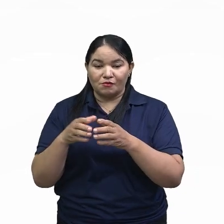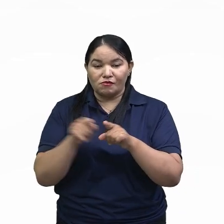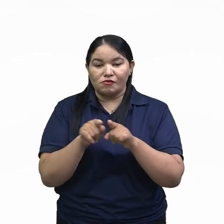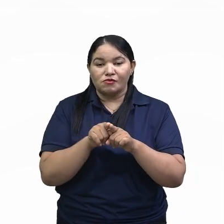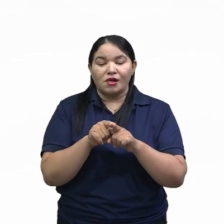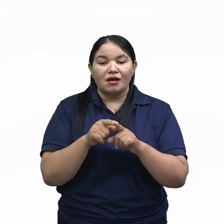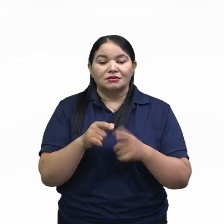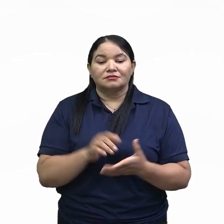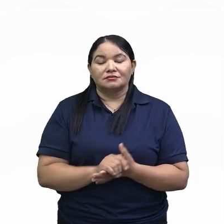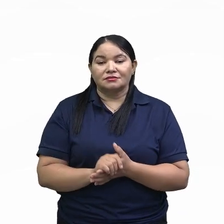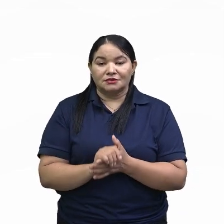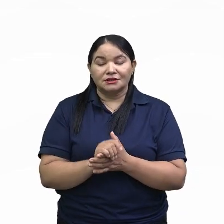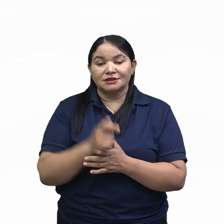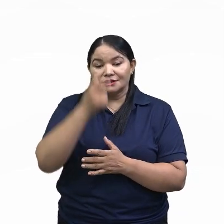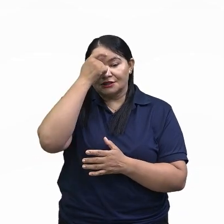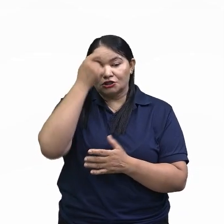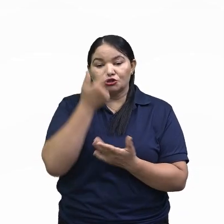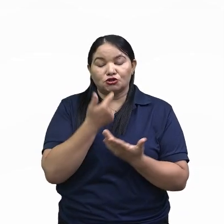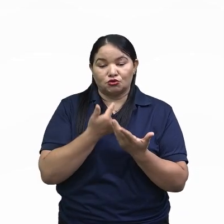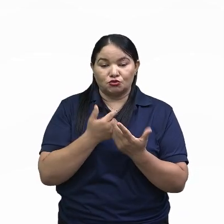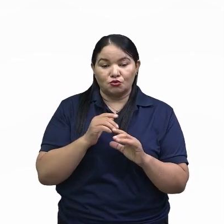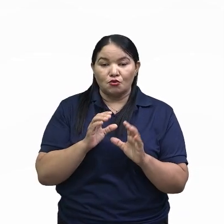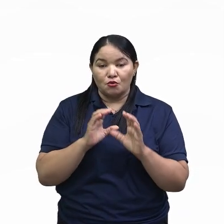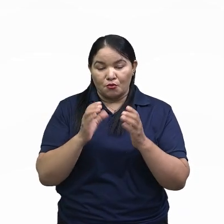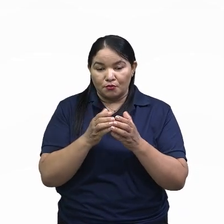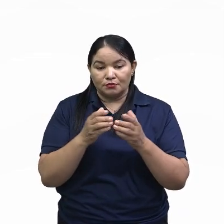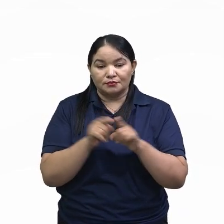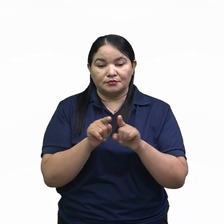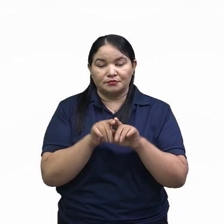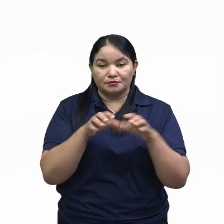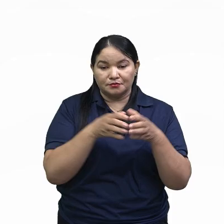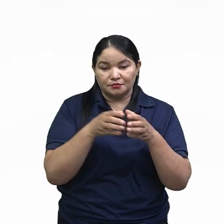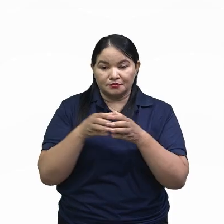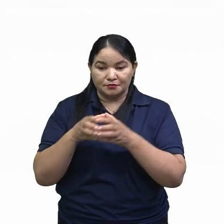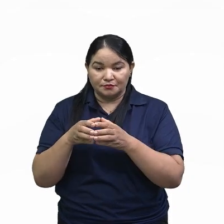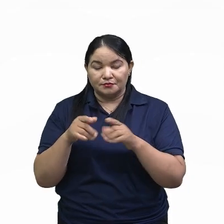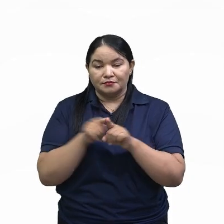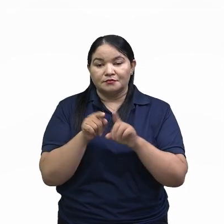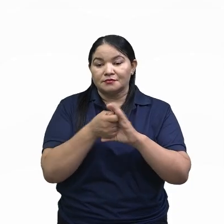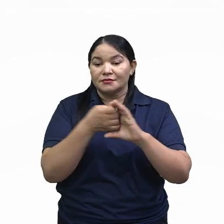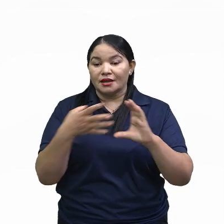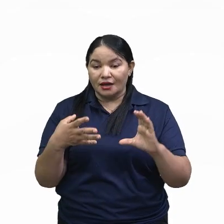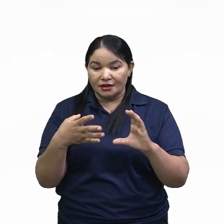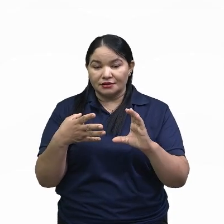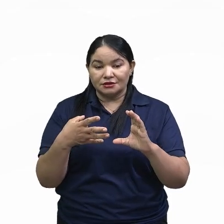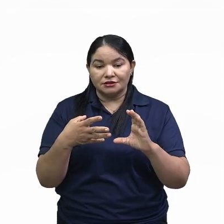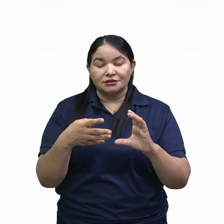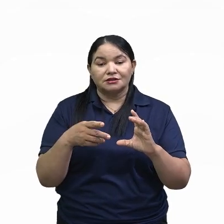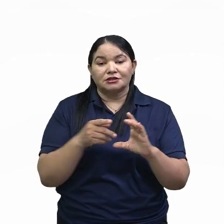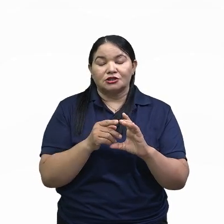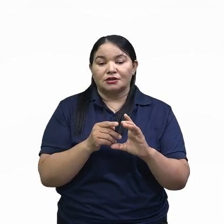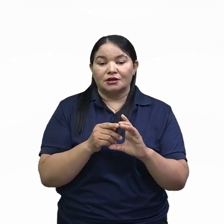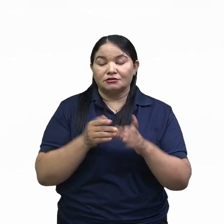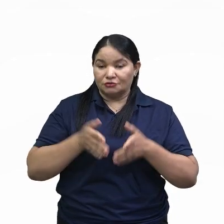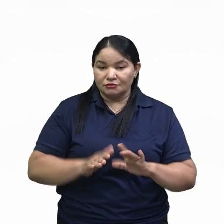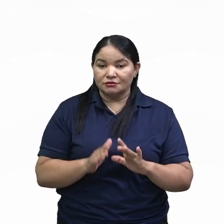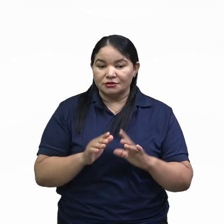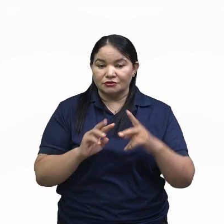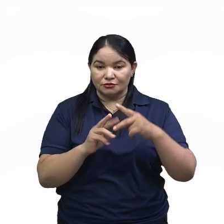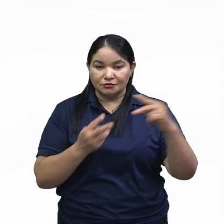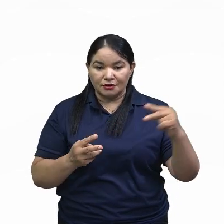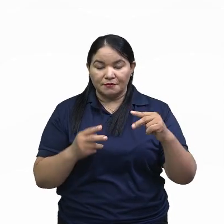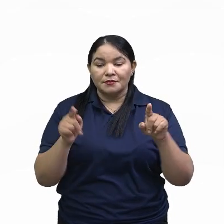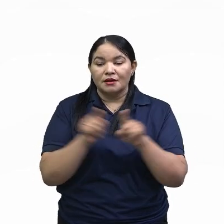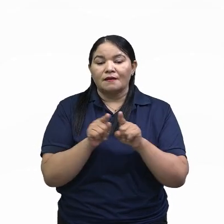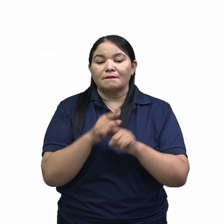grupos étnicos a partir de suas características genéticas. E aí nós temos um ponto para